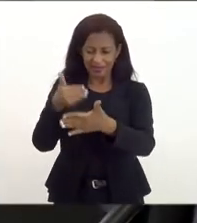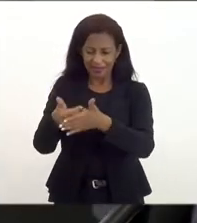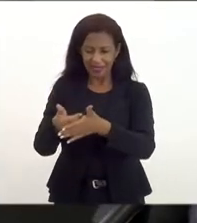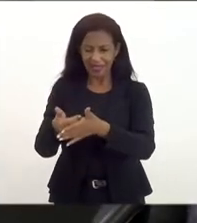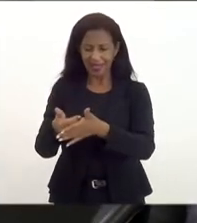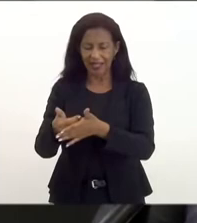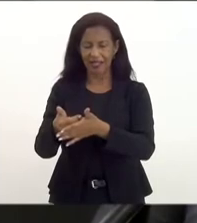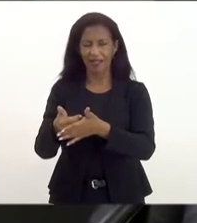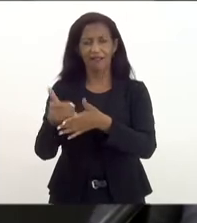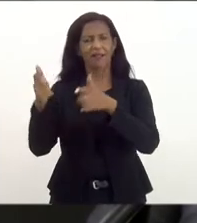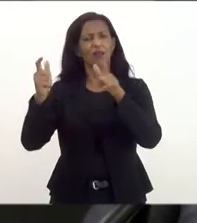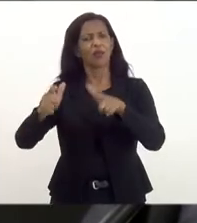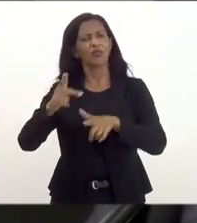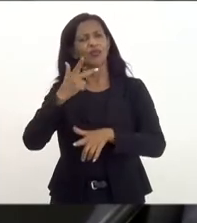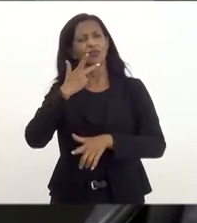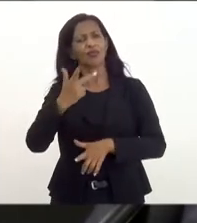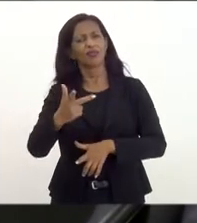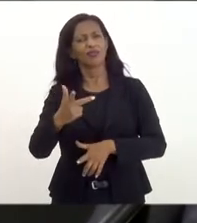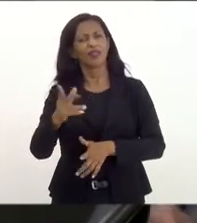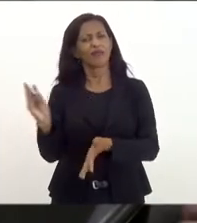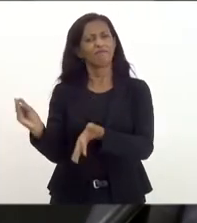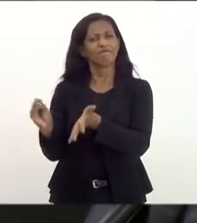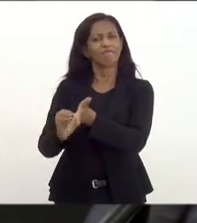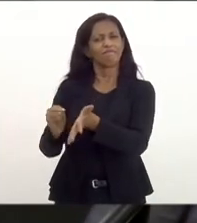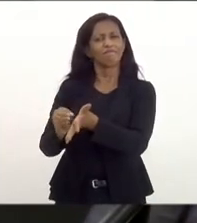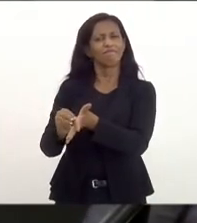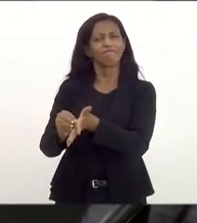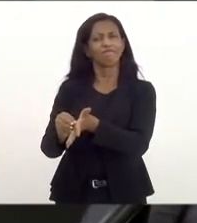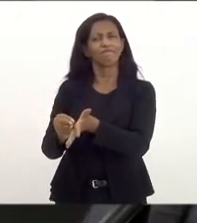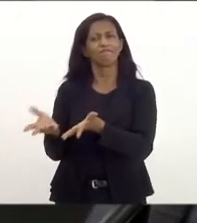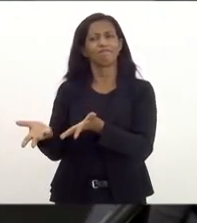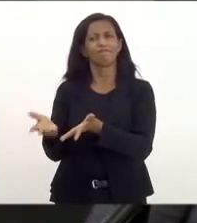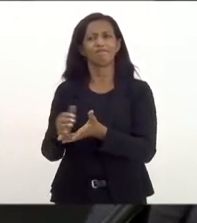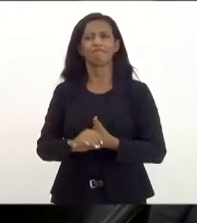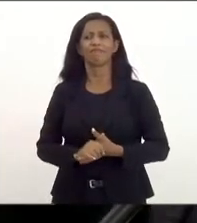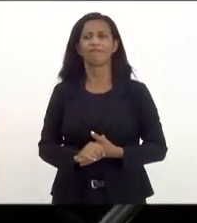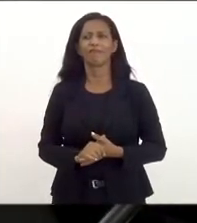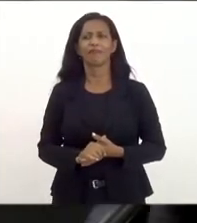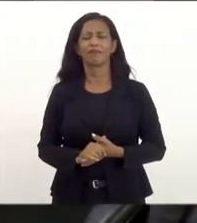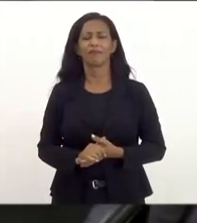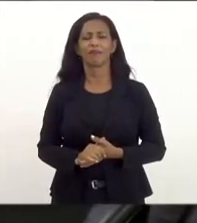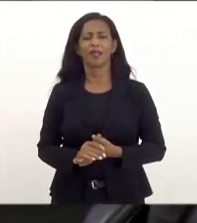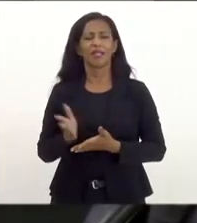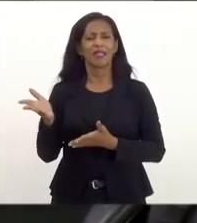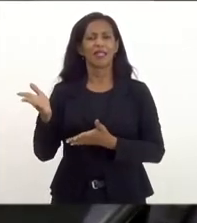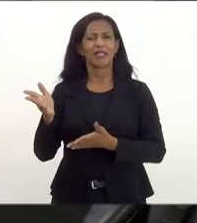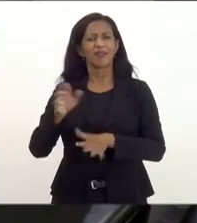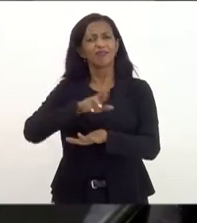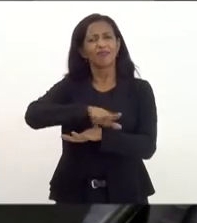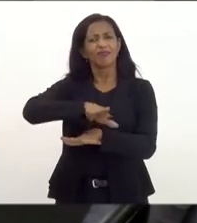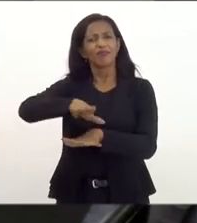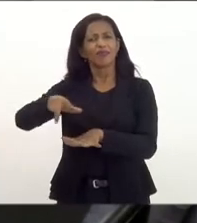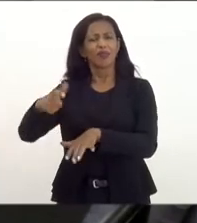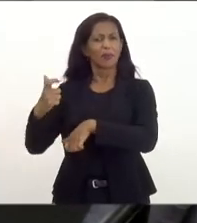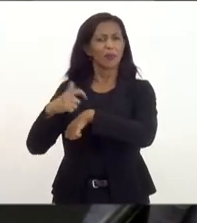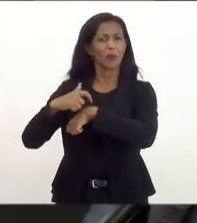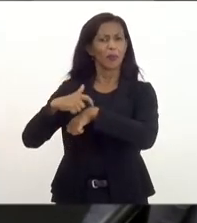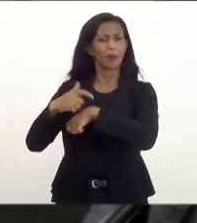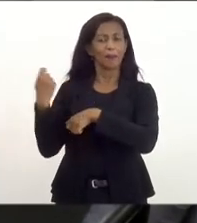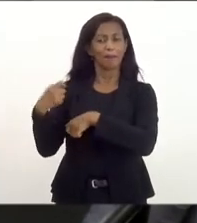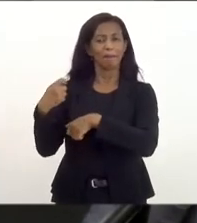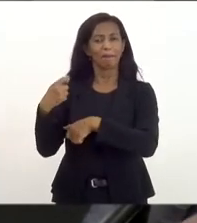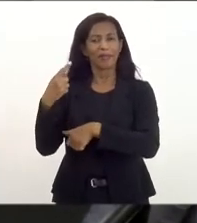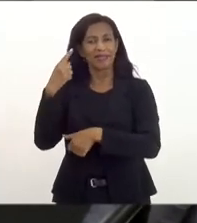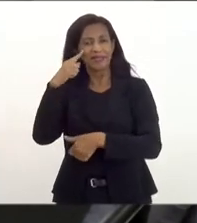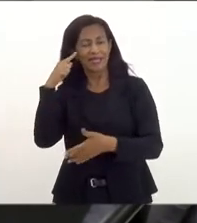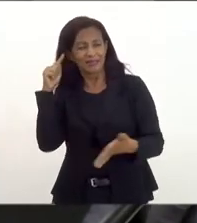tipologia que Eu mencionei de indisponíveis disponíveis e para alienação a gente precisa